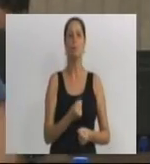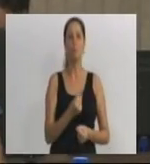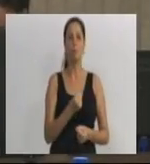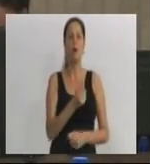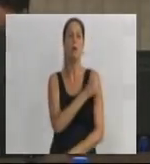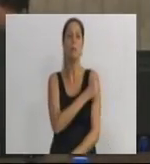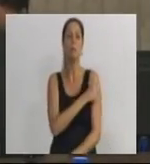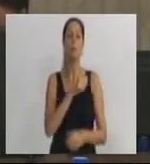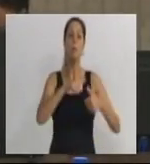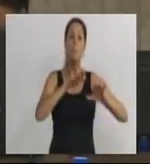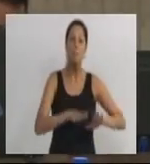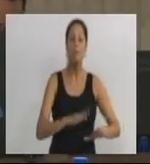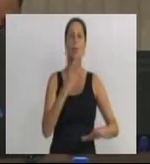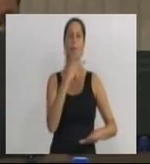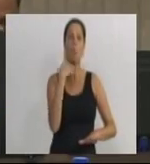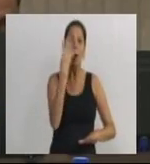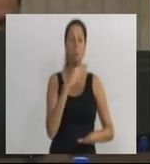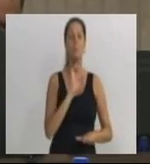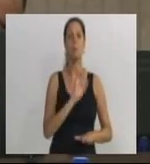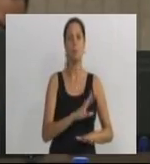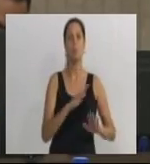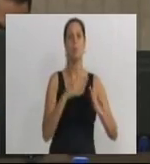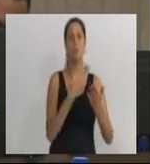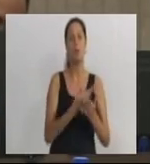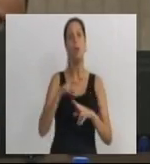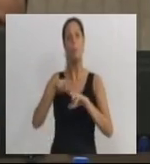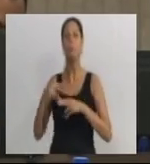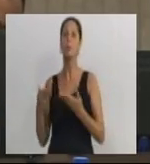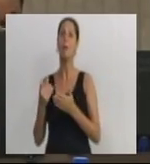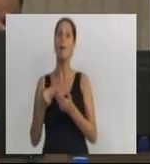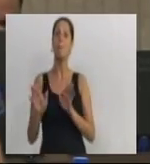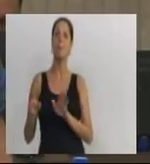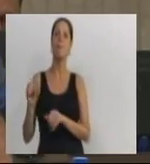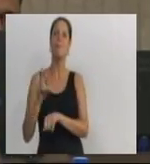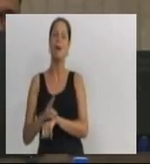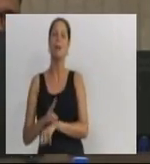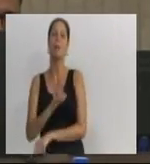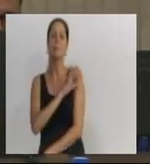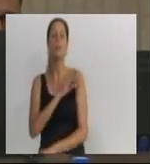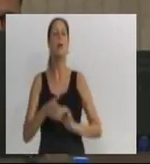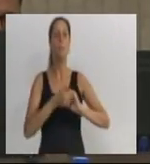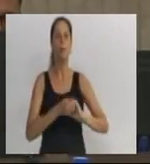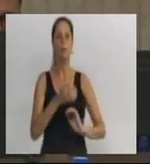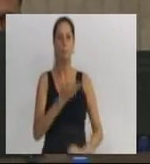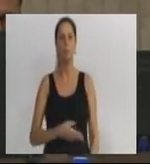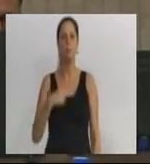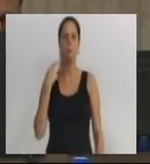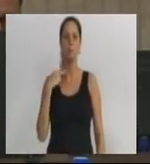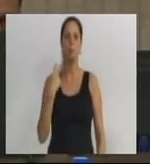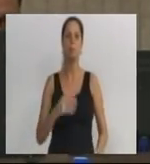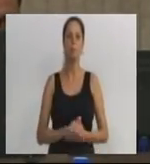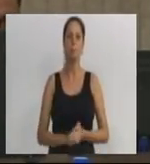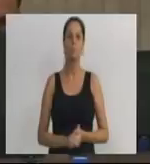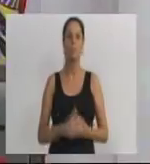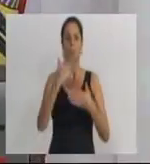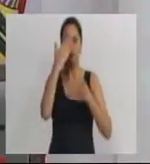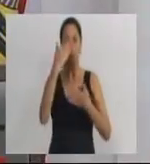o resultado e está aí a matéria bem clara, são 4 mil vagas ainda na fila de espera. Parabéns, vereador. Obrigado, vereador